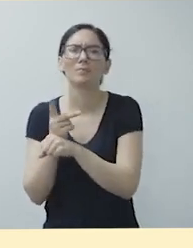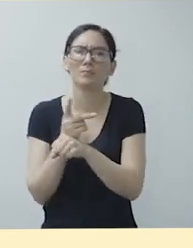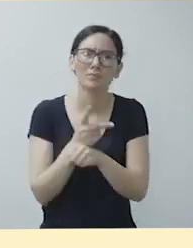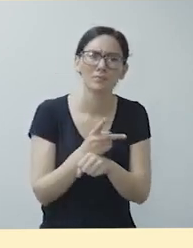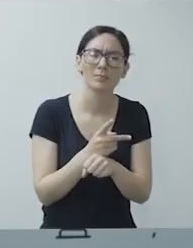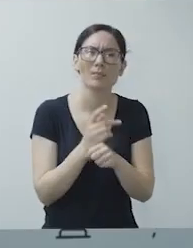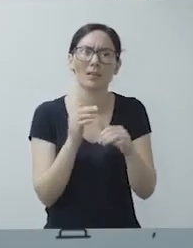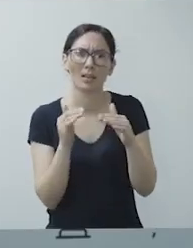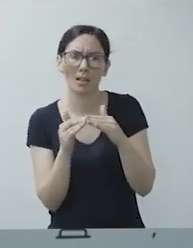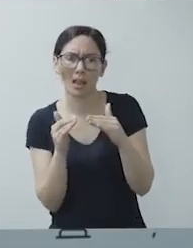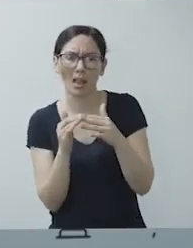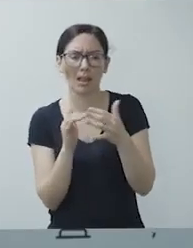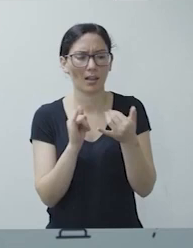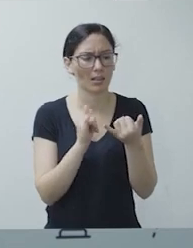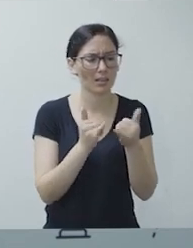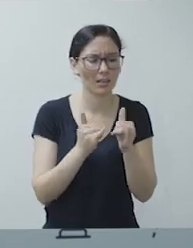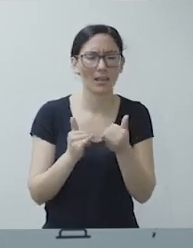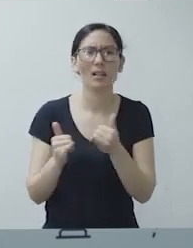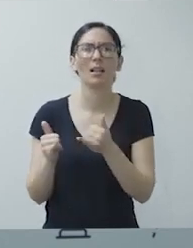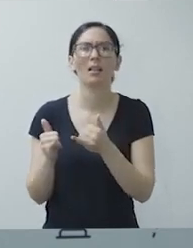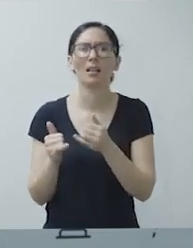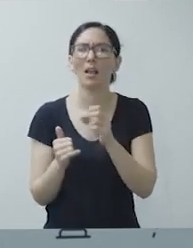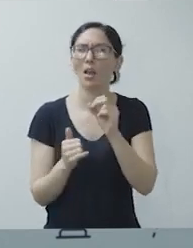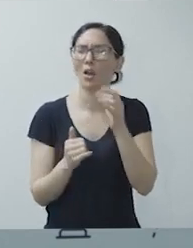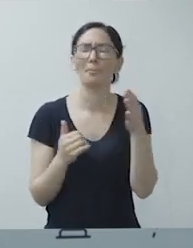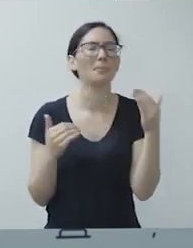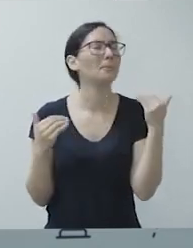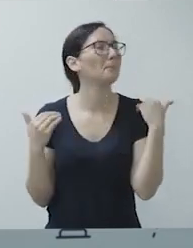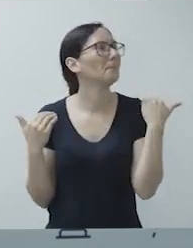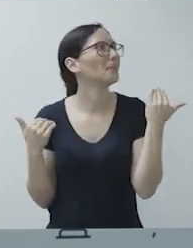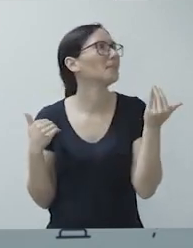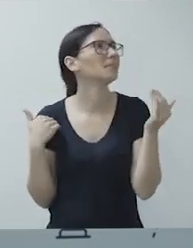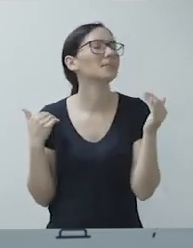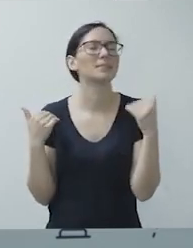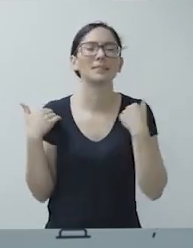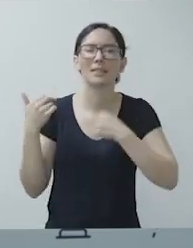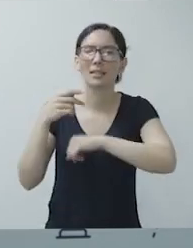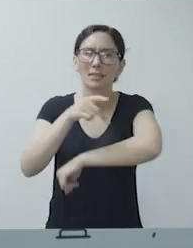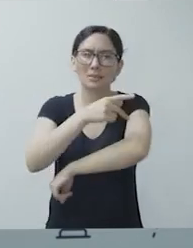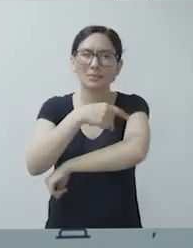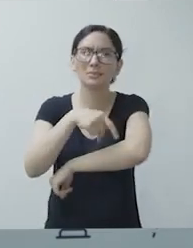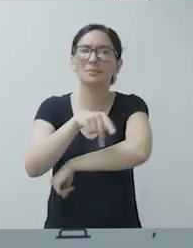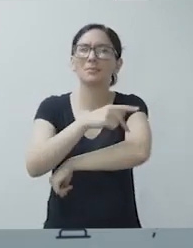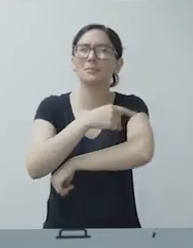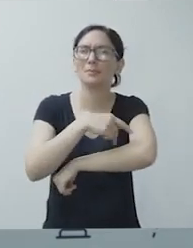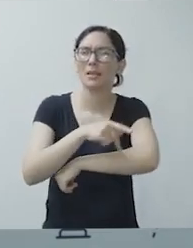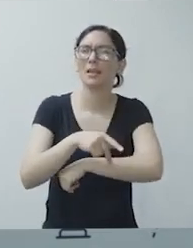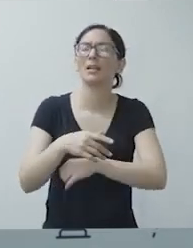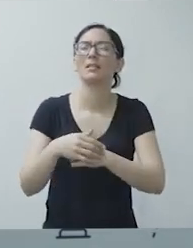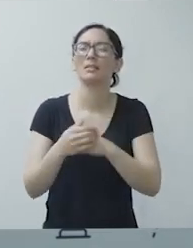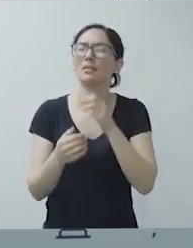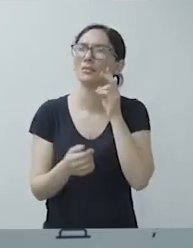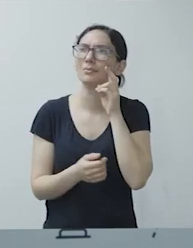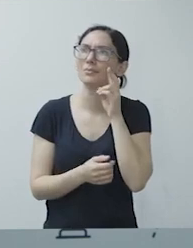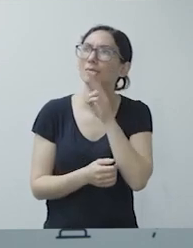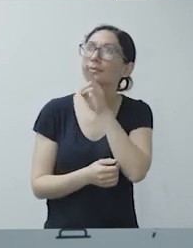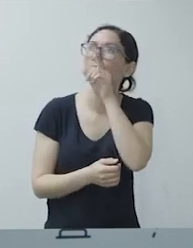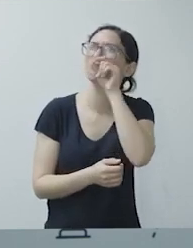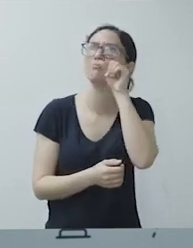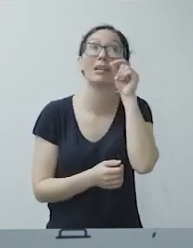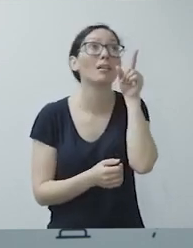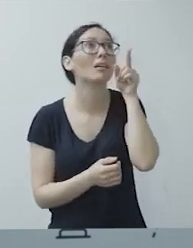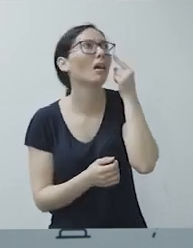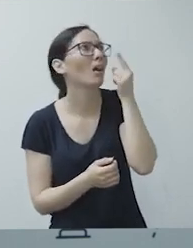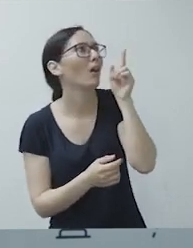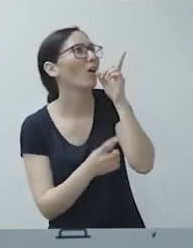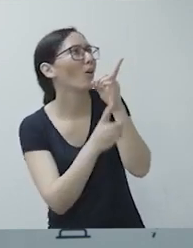a tua família ou vá num dos nossos parques e tentem ouvir o som do Bem Te Vi, o